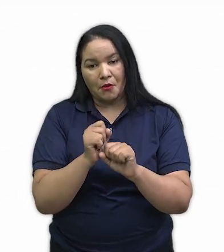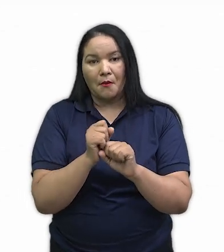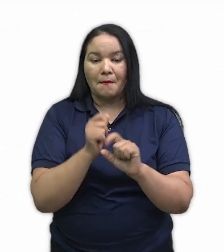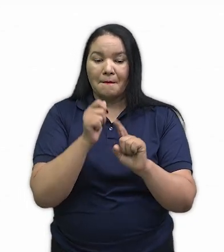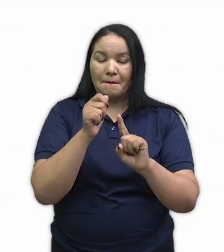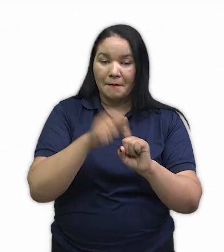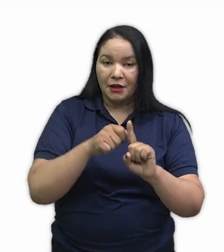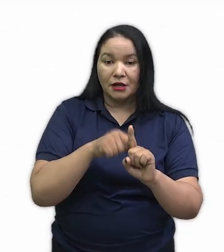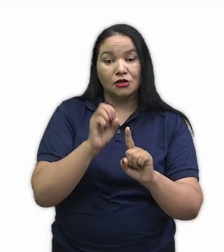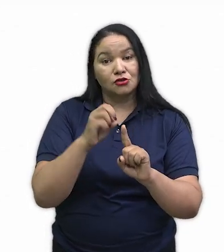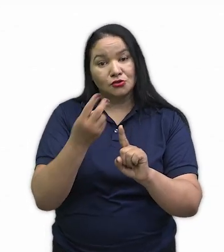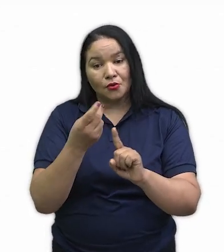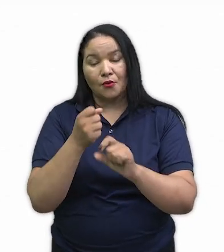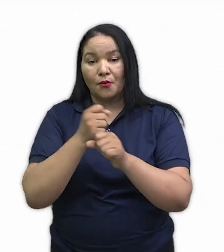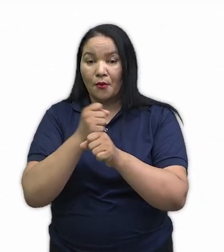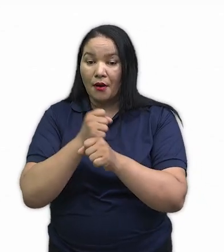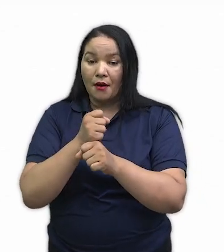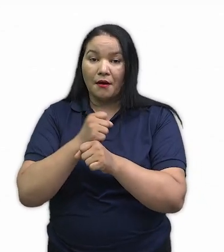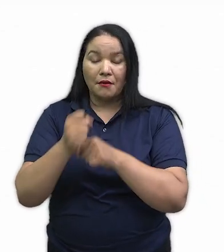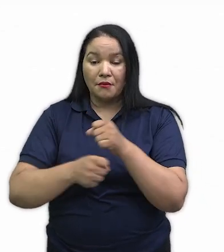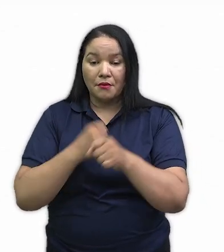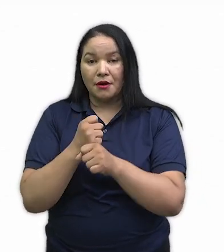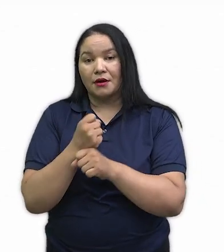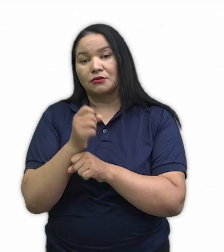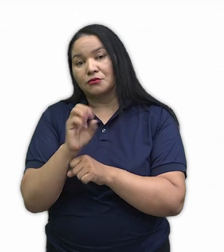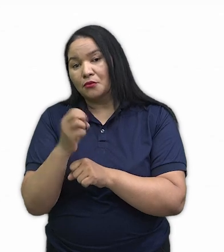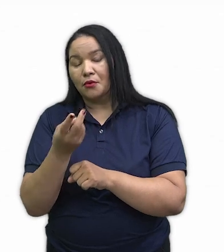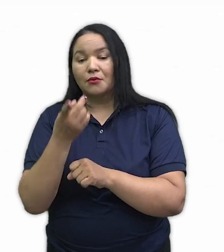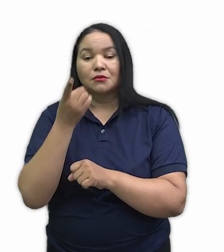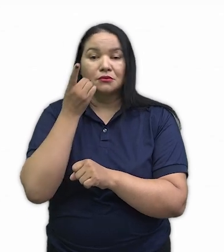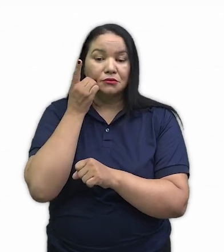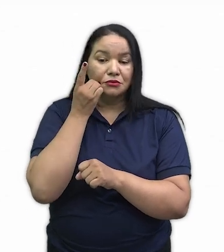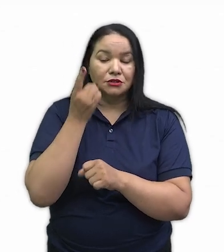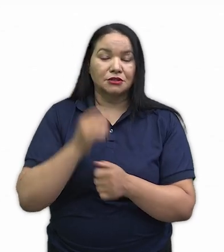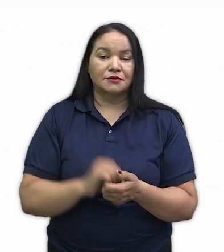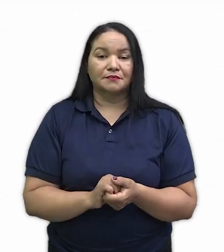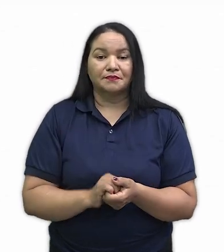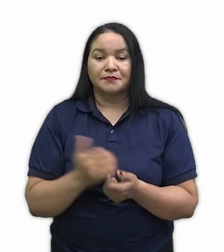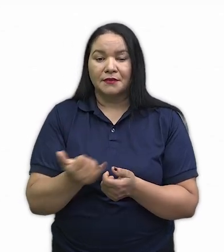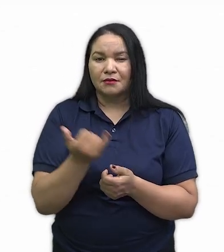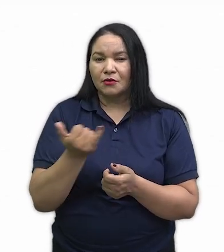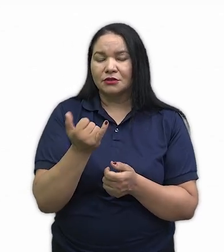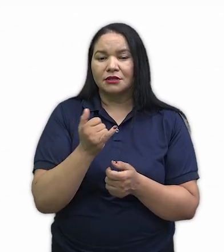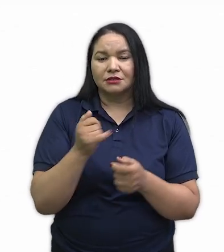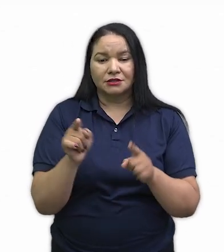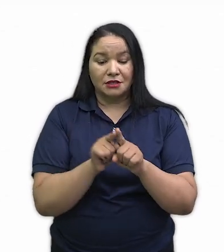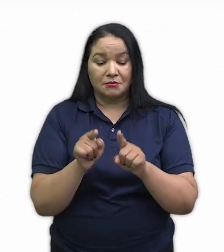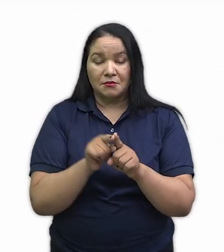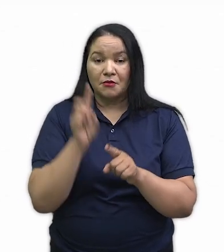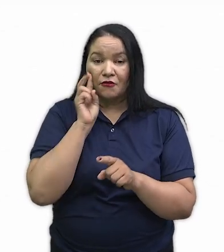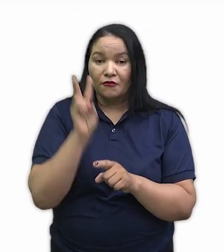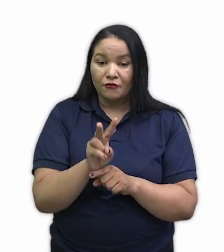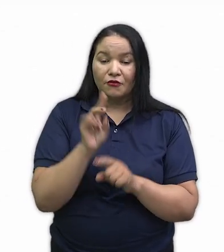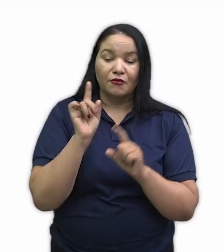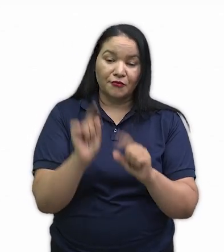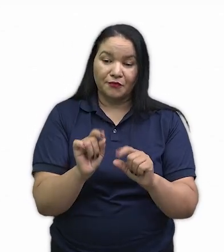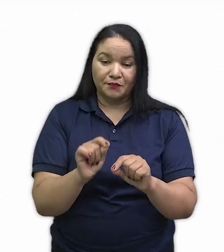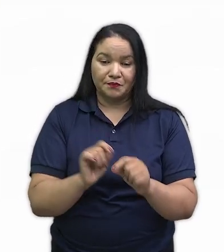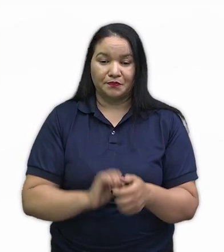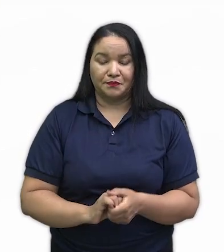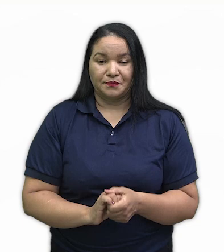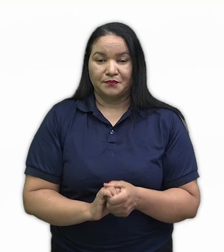ao mês, ao ano, ao dia, né? O que é importante mesmo ser observado é